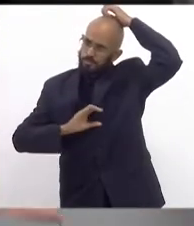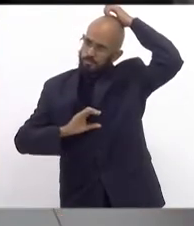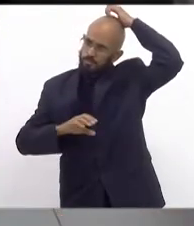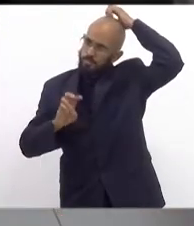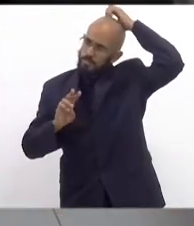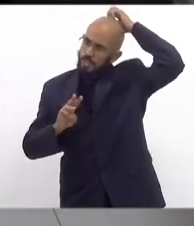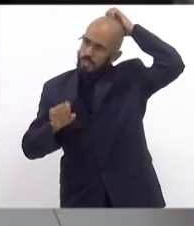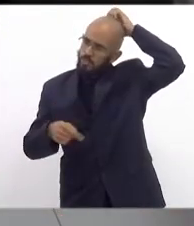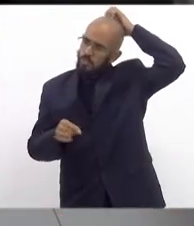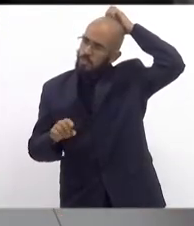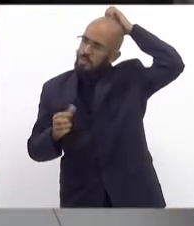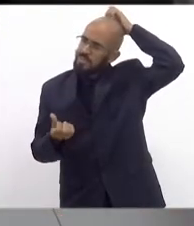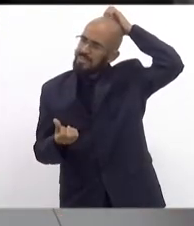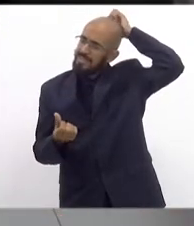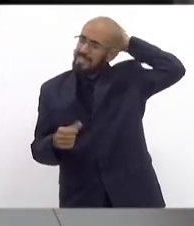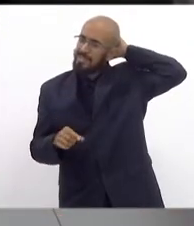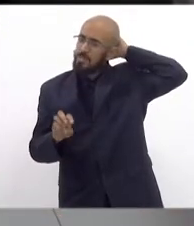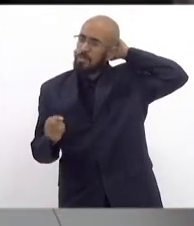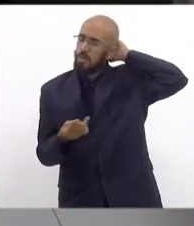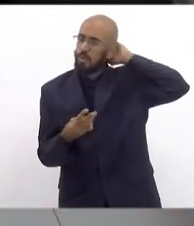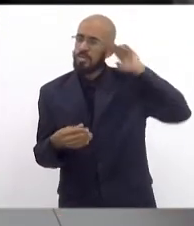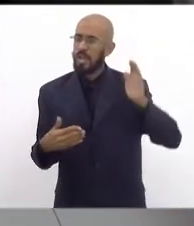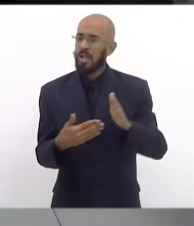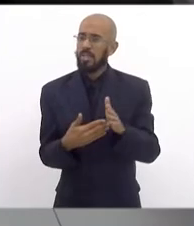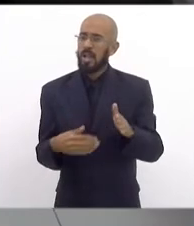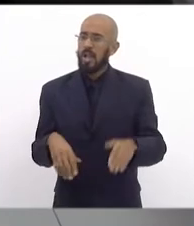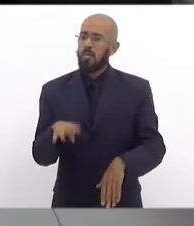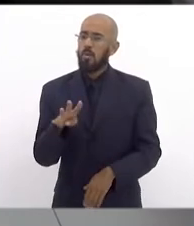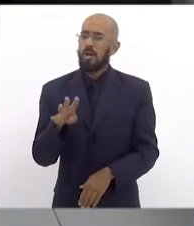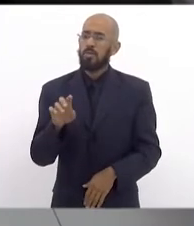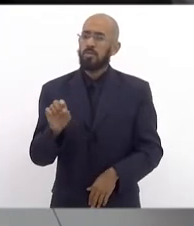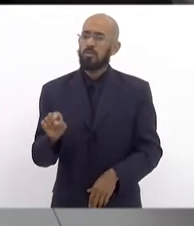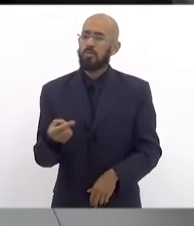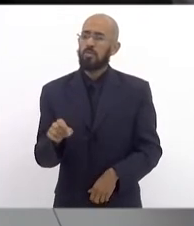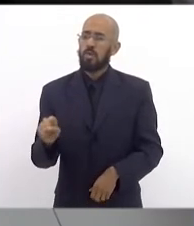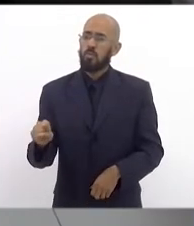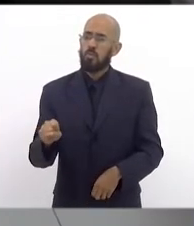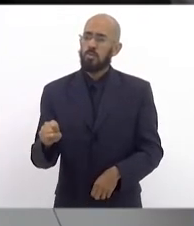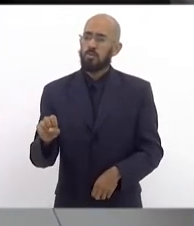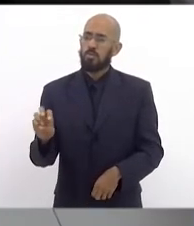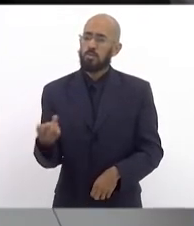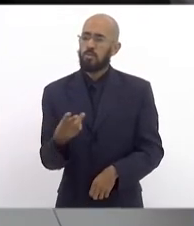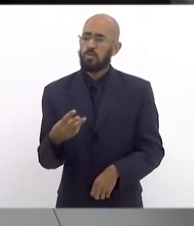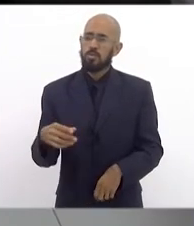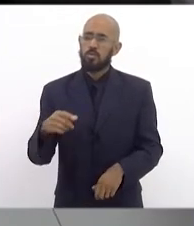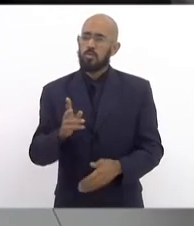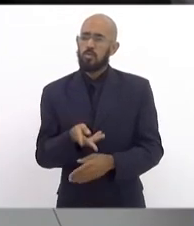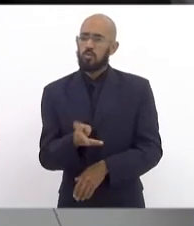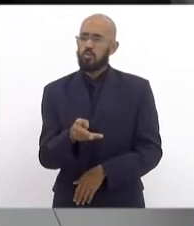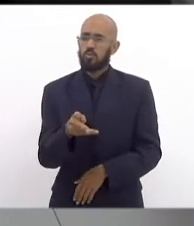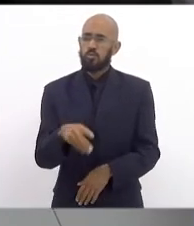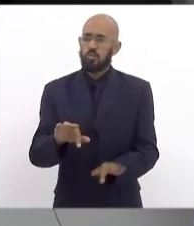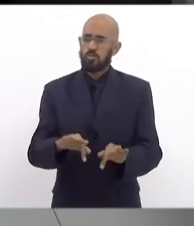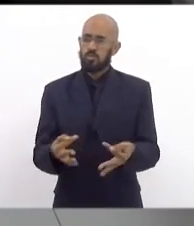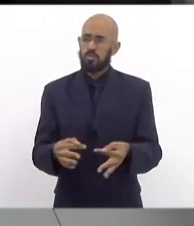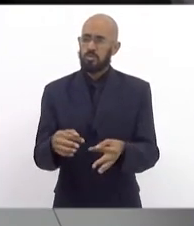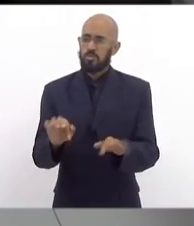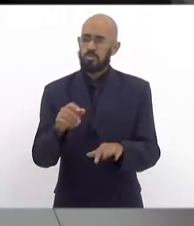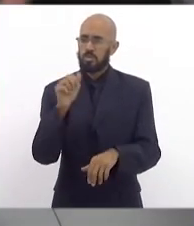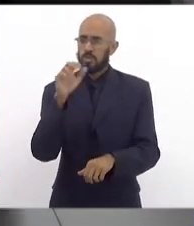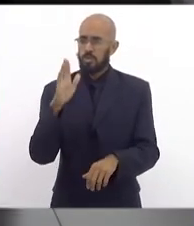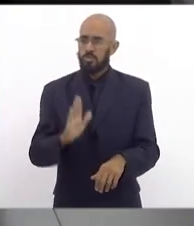milhões a 4.8 milhões ainda estão dentro do regime do Simples Nacional no entanto apurou o